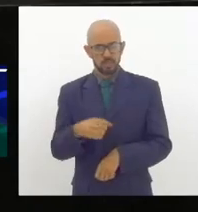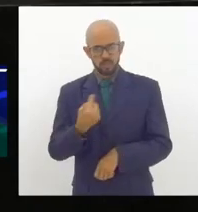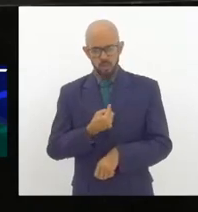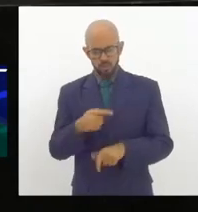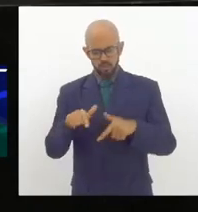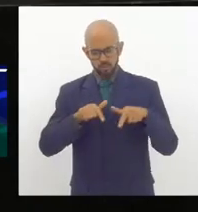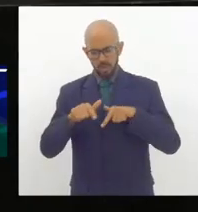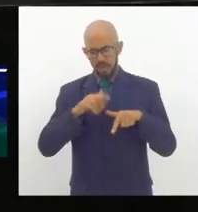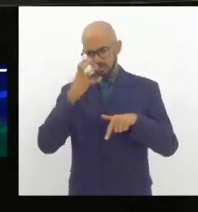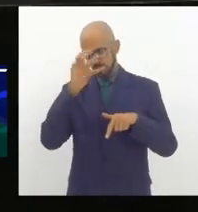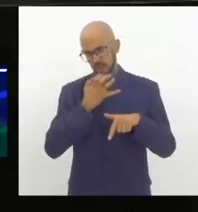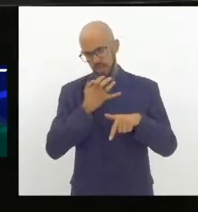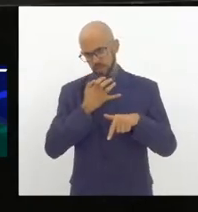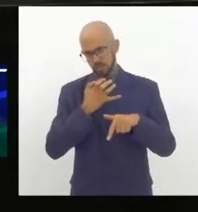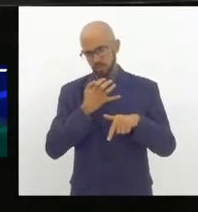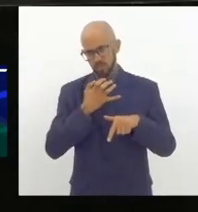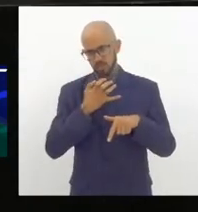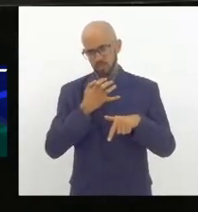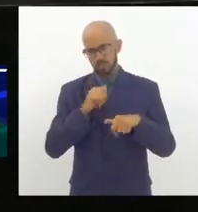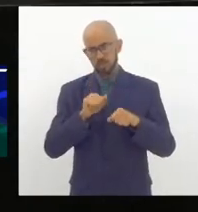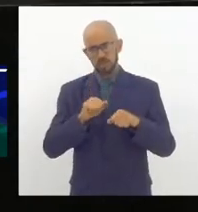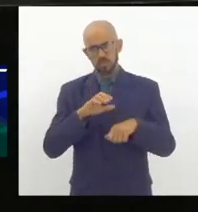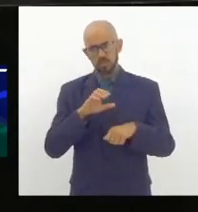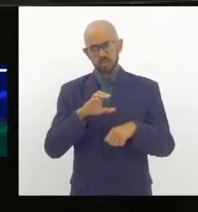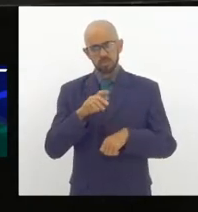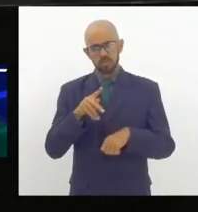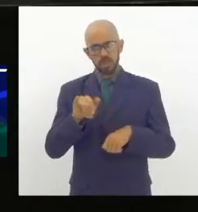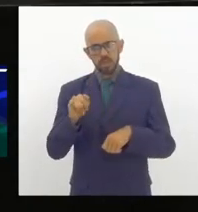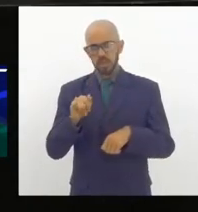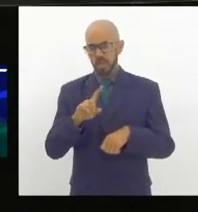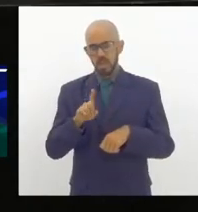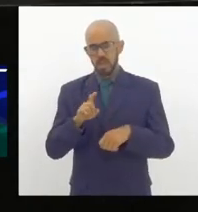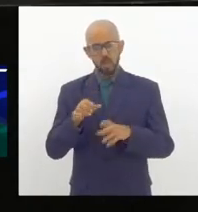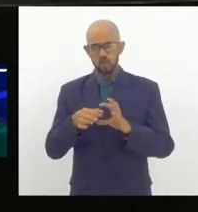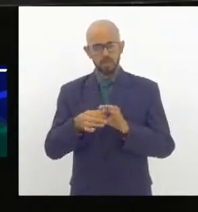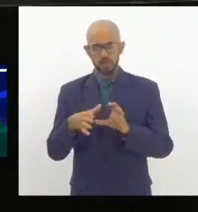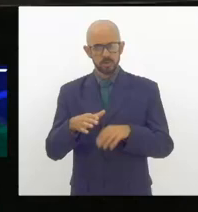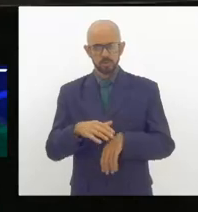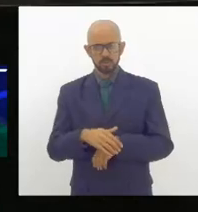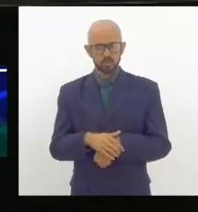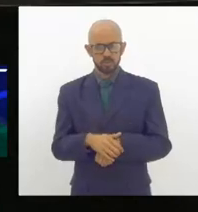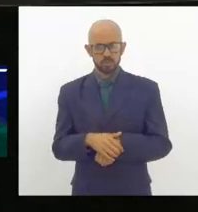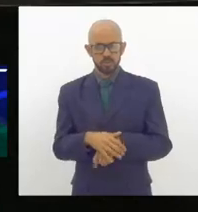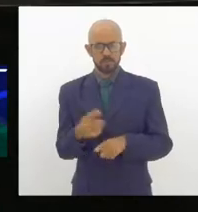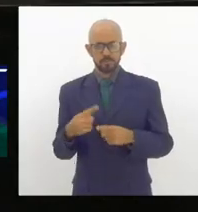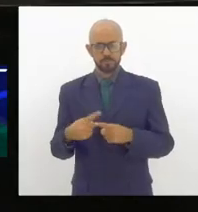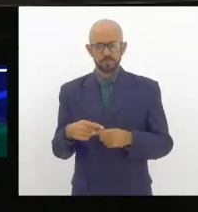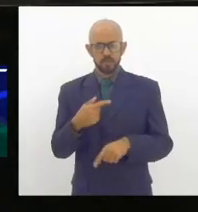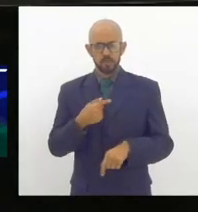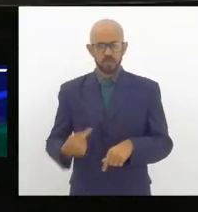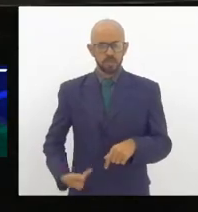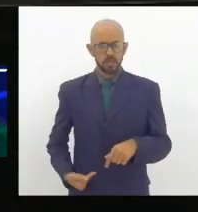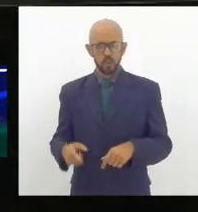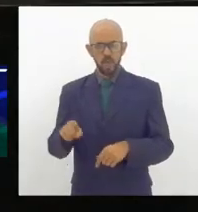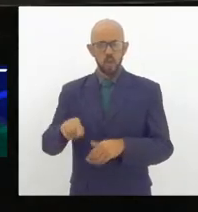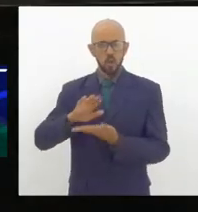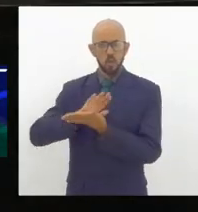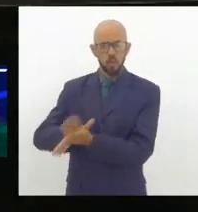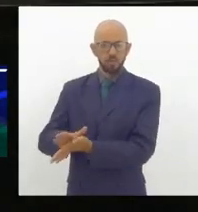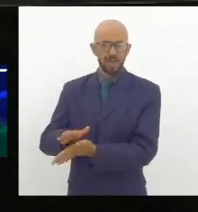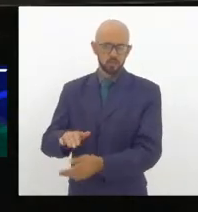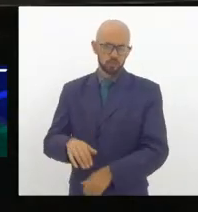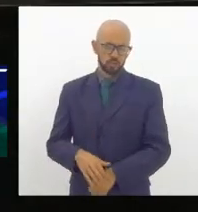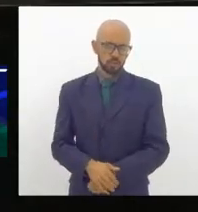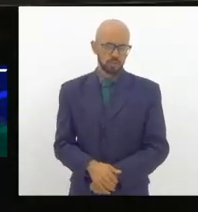coerente da pela comissão parlamentar de quer não deixamos acontecer porque o governador é covarde ele queria